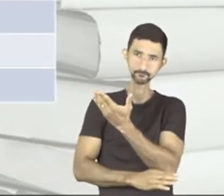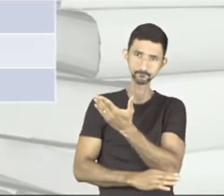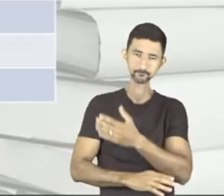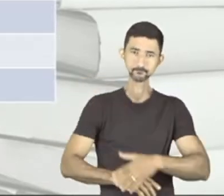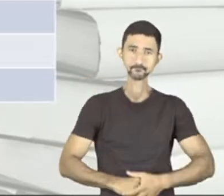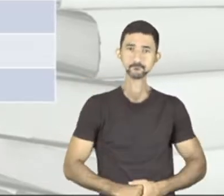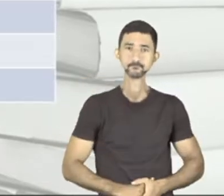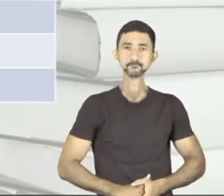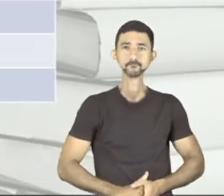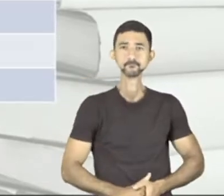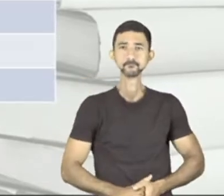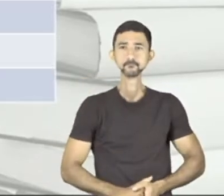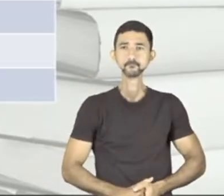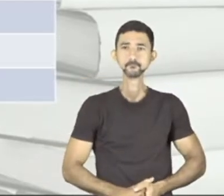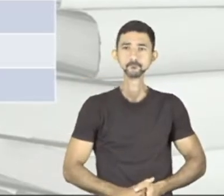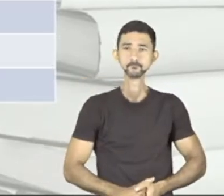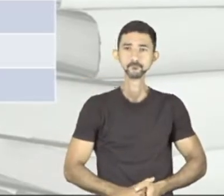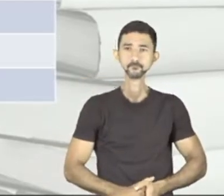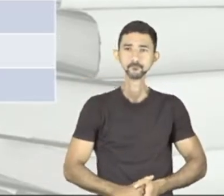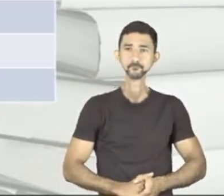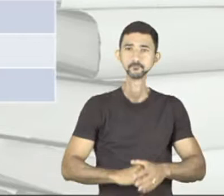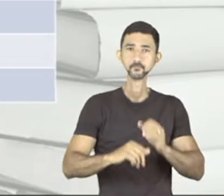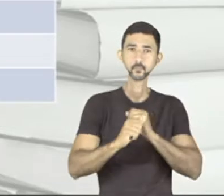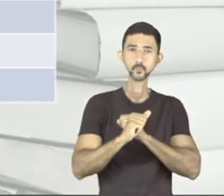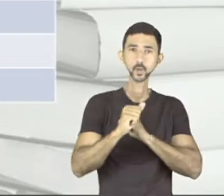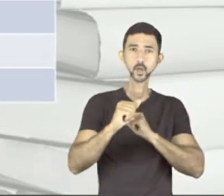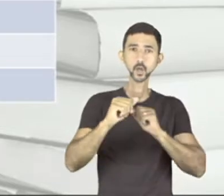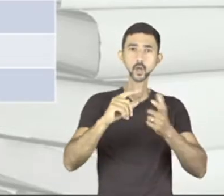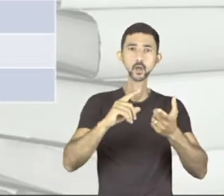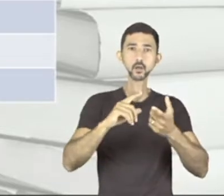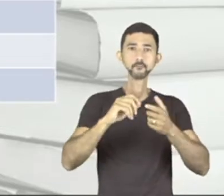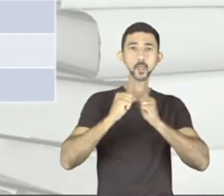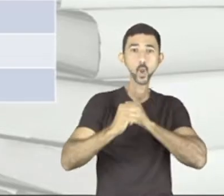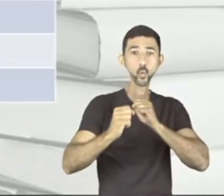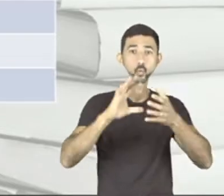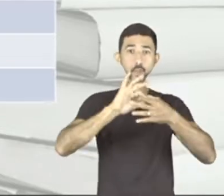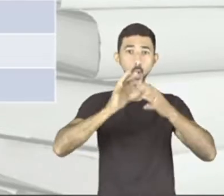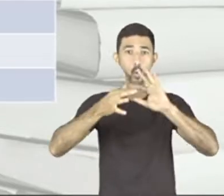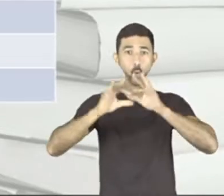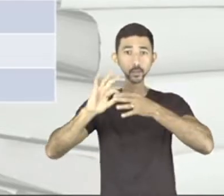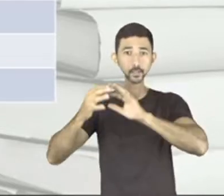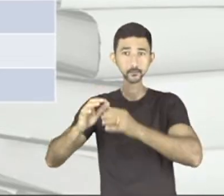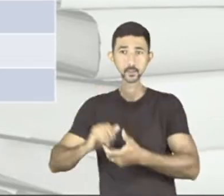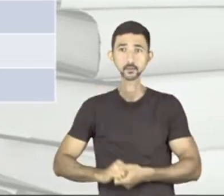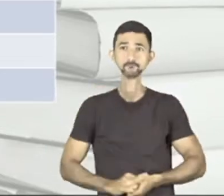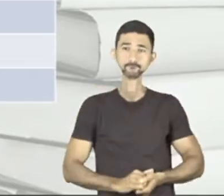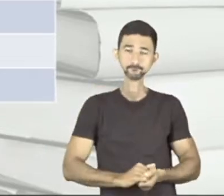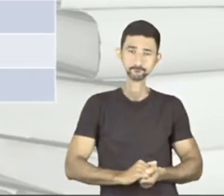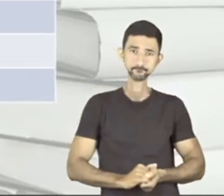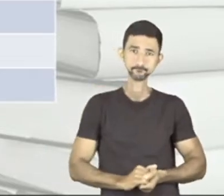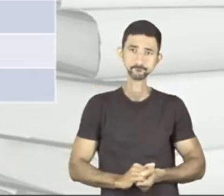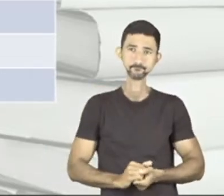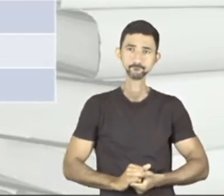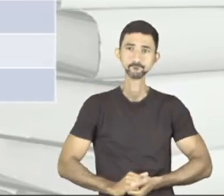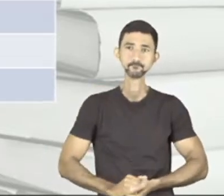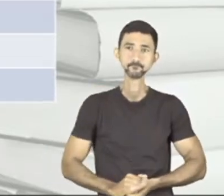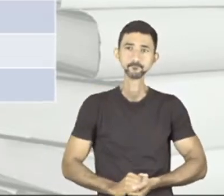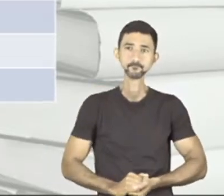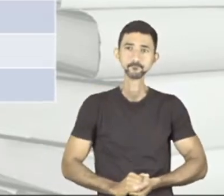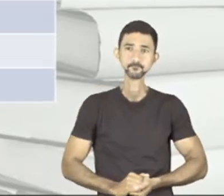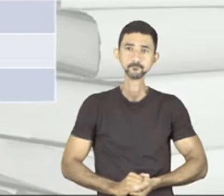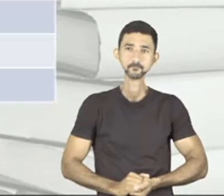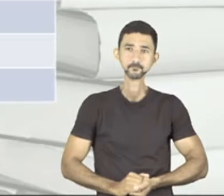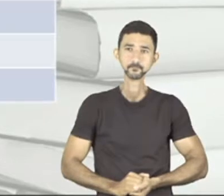Senegal. A luta olímpica, como o próprio nome já diz, é uma luta que faz parte das Olimpíadas.